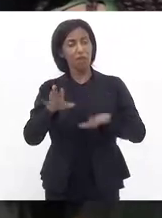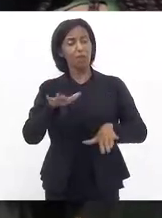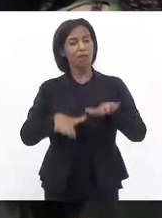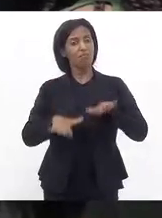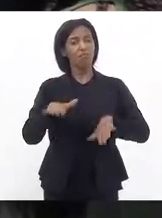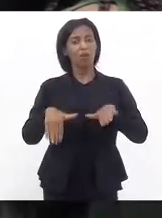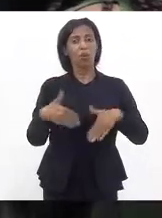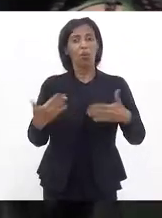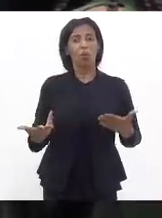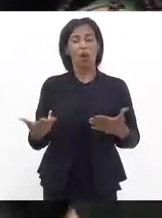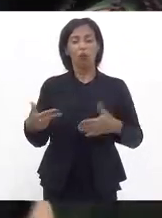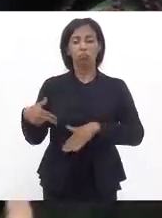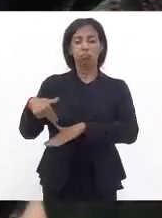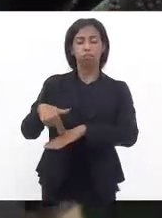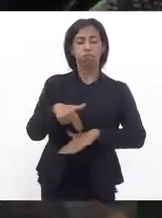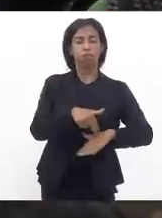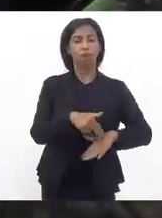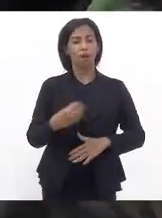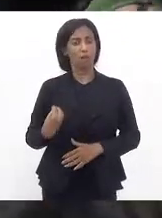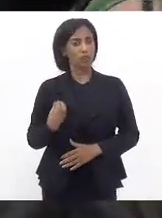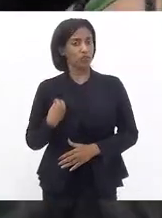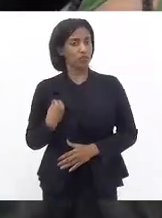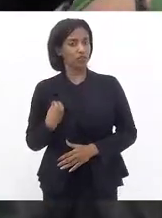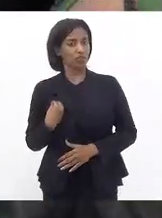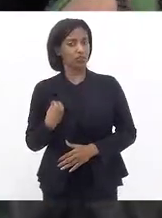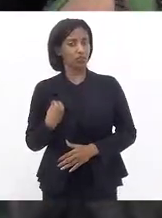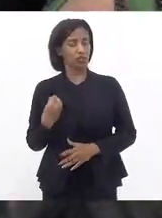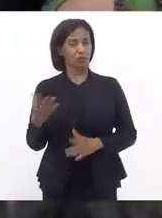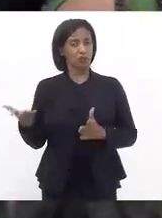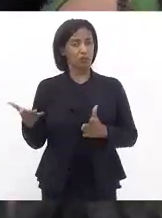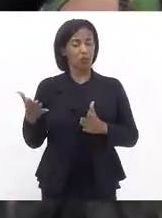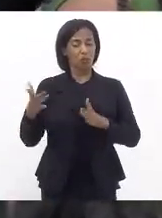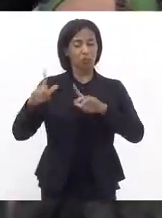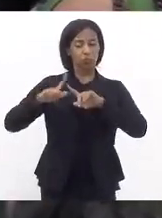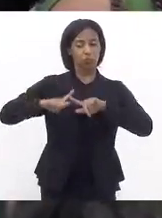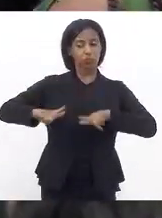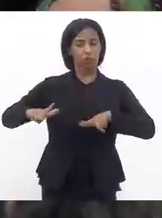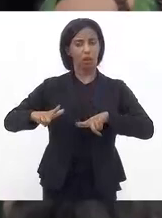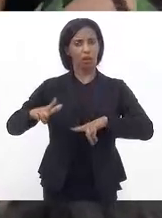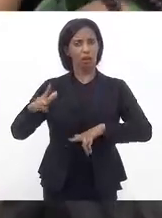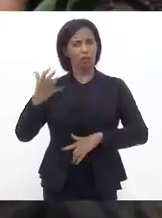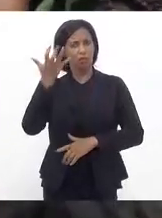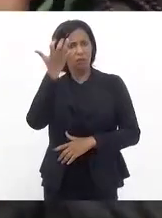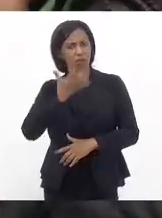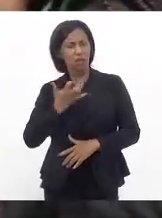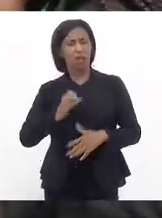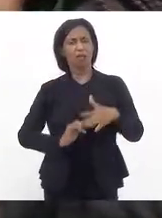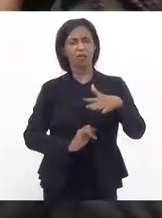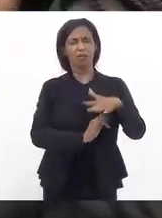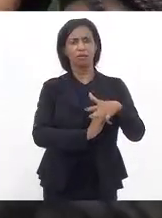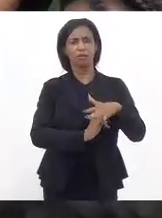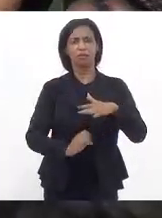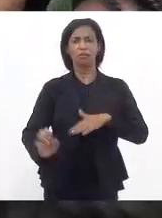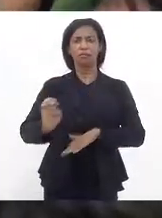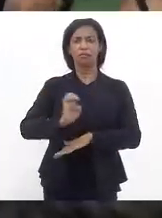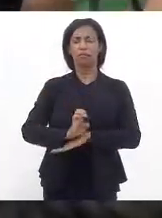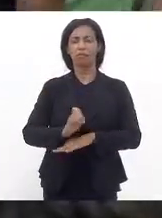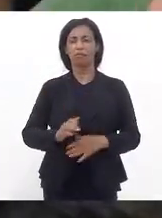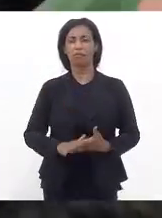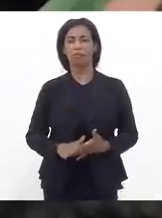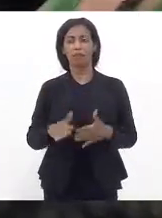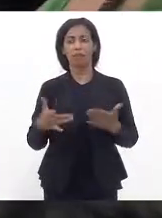de qual posicionamento a gente vive um esvaziamento muito grave e Severo das instituições do Estado